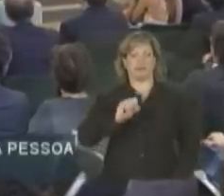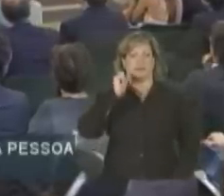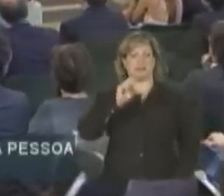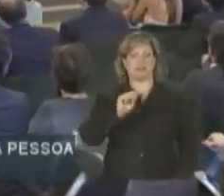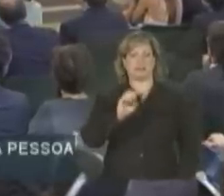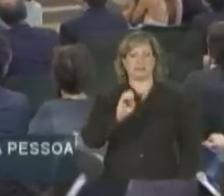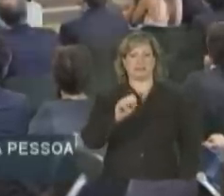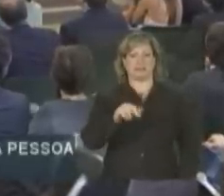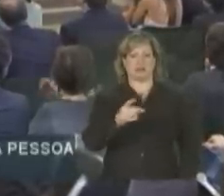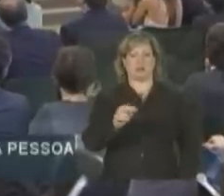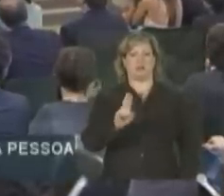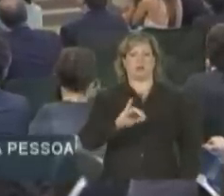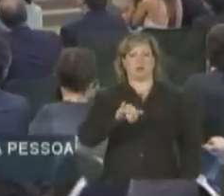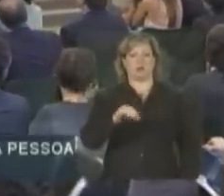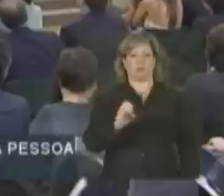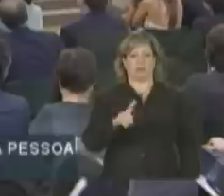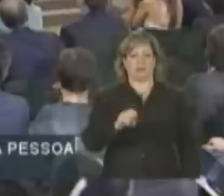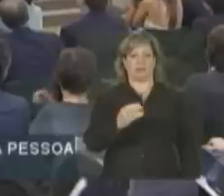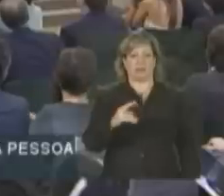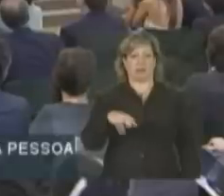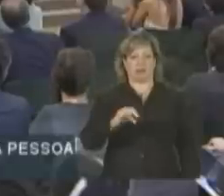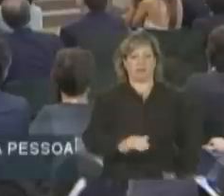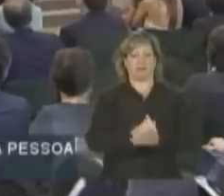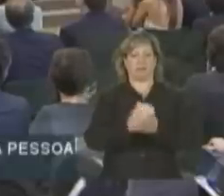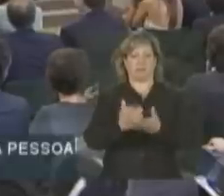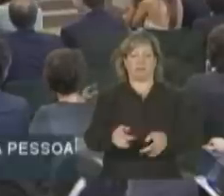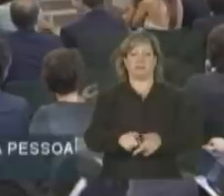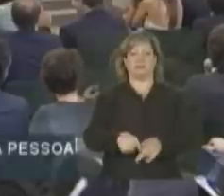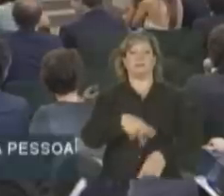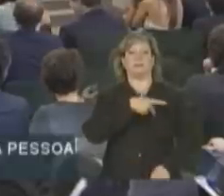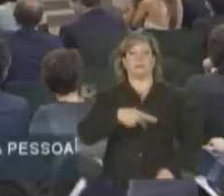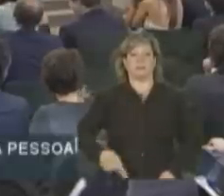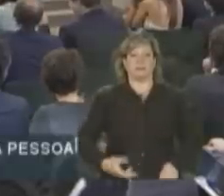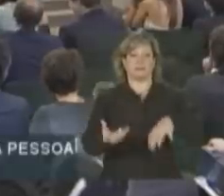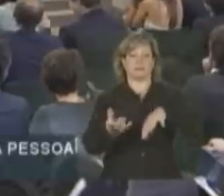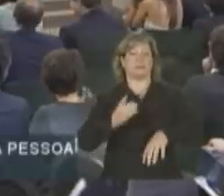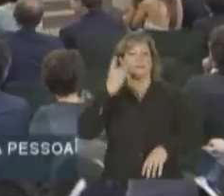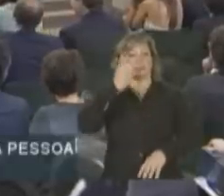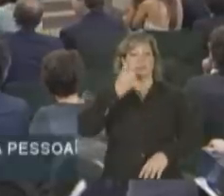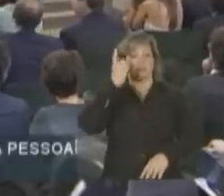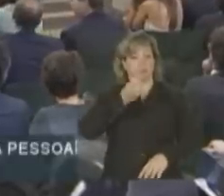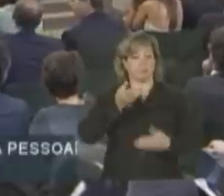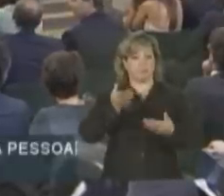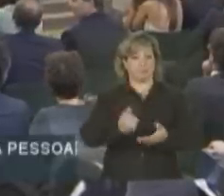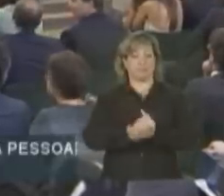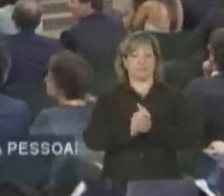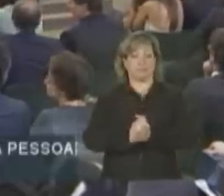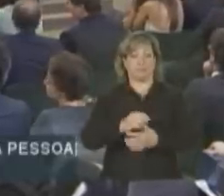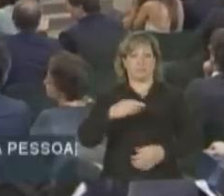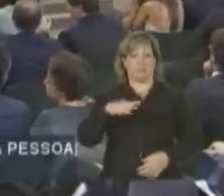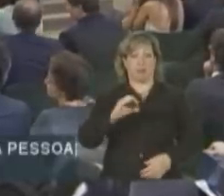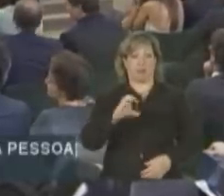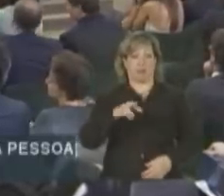José Sarney, Excelentíssimo senhor presidente da Câmara dos Deputados, deputado Marco